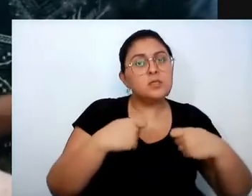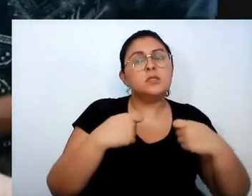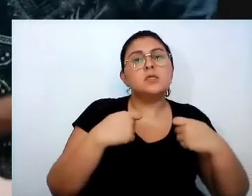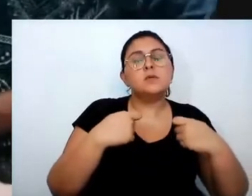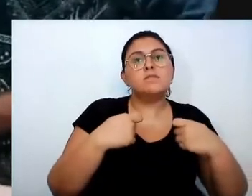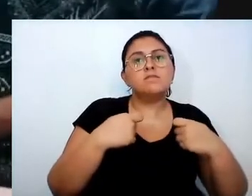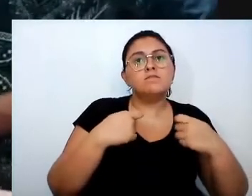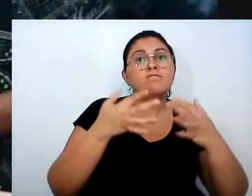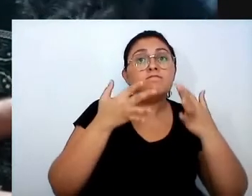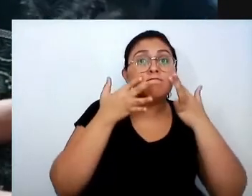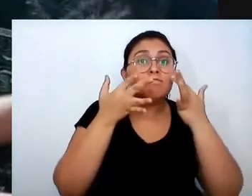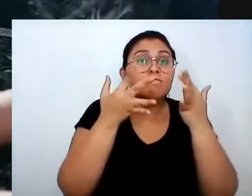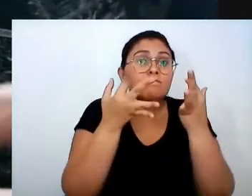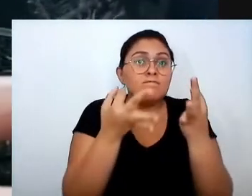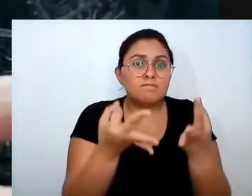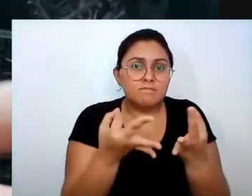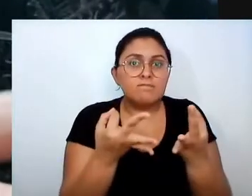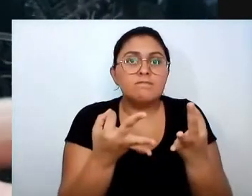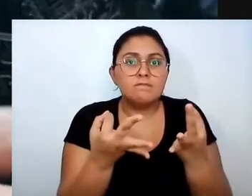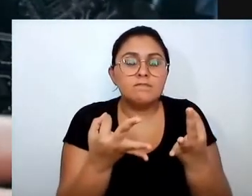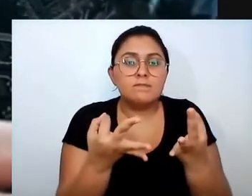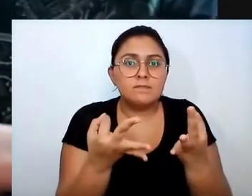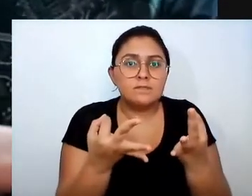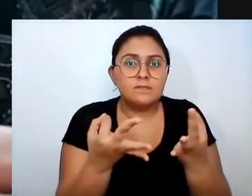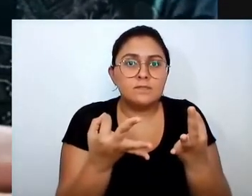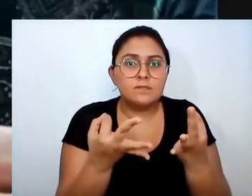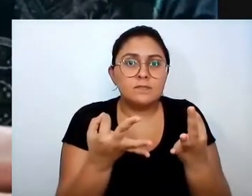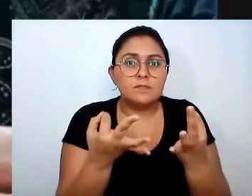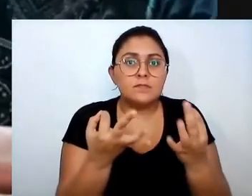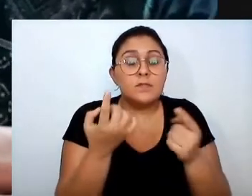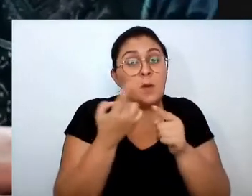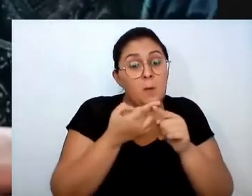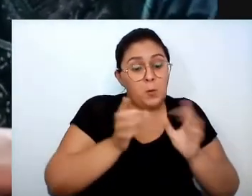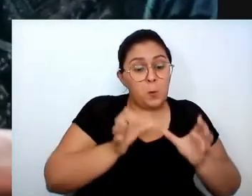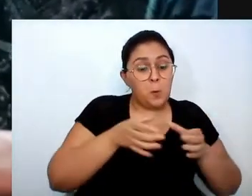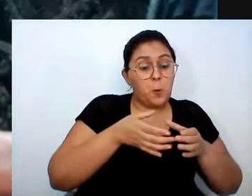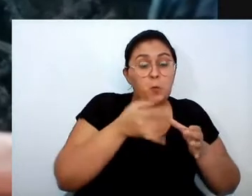Principalmente a gente não enxerga, né? No caso, eu fico sempre atento a ouvir quem vai